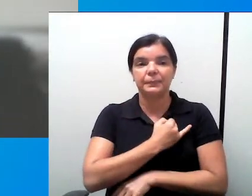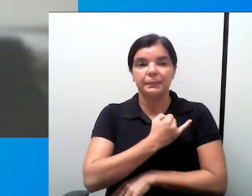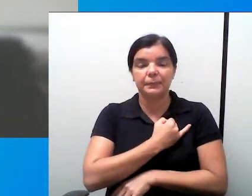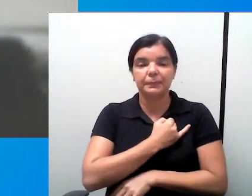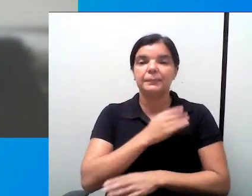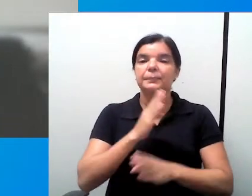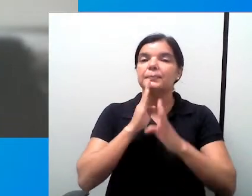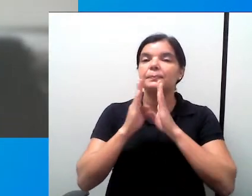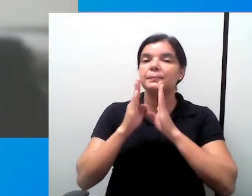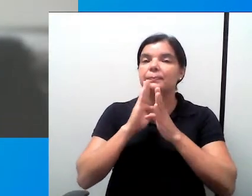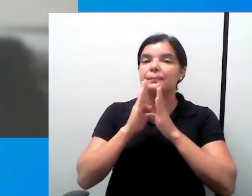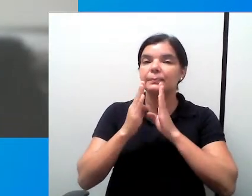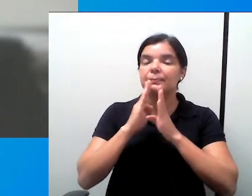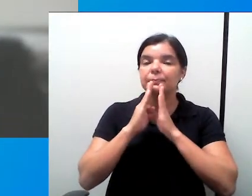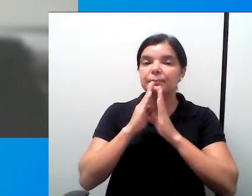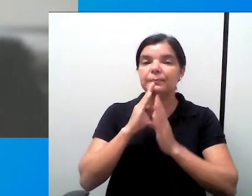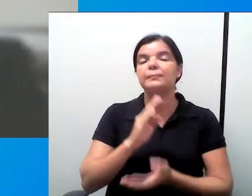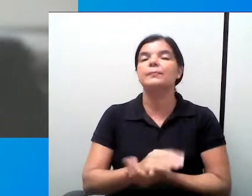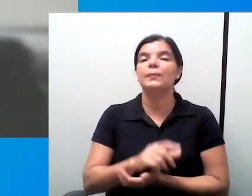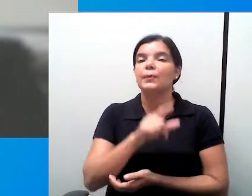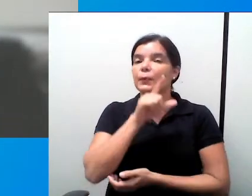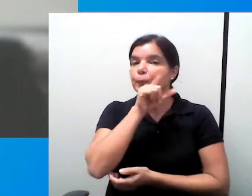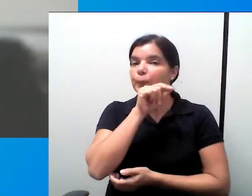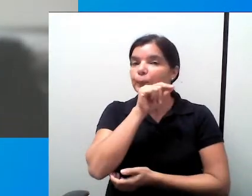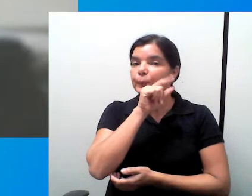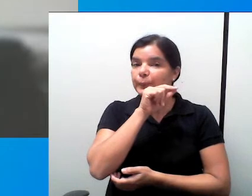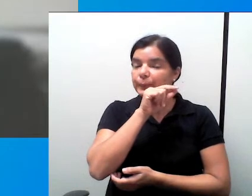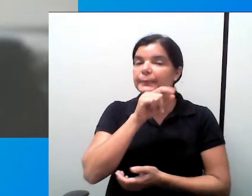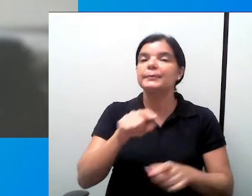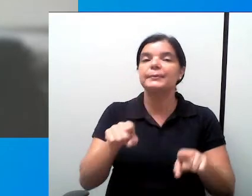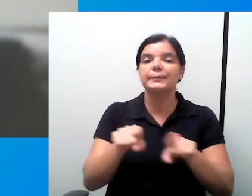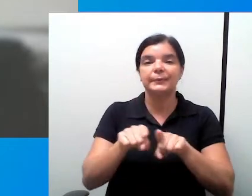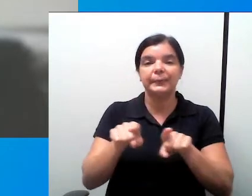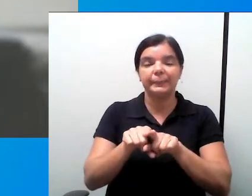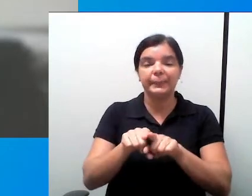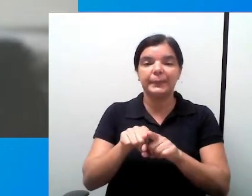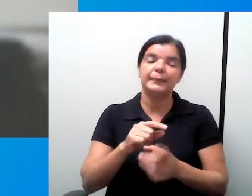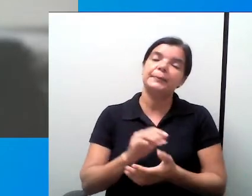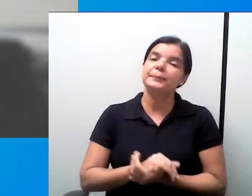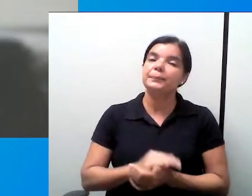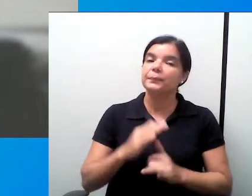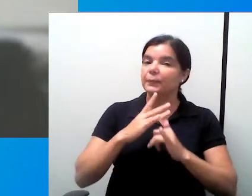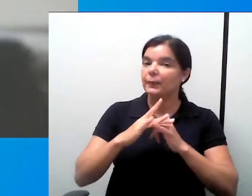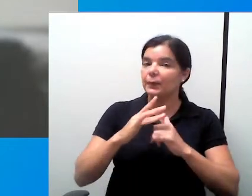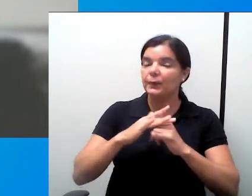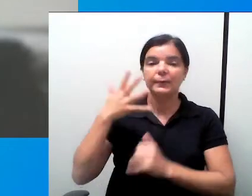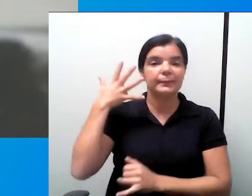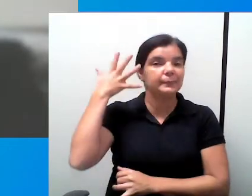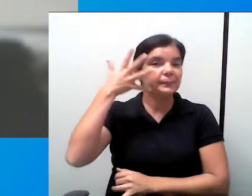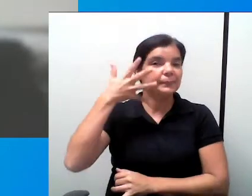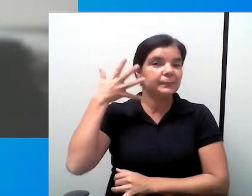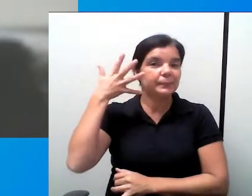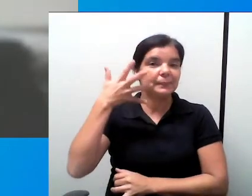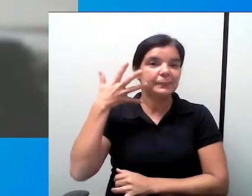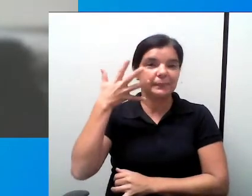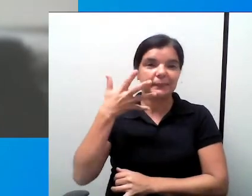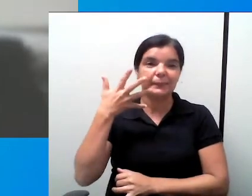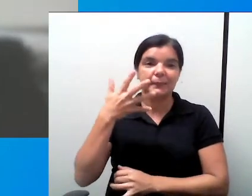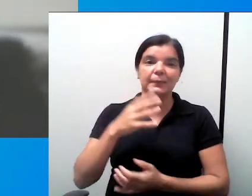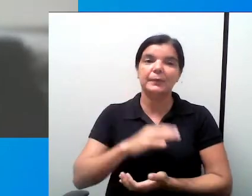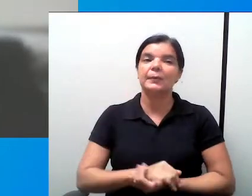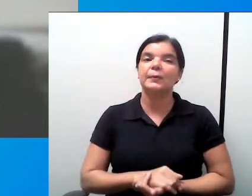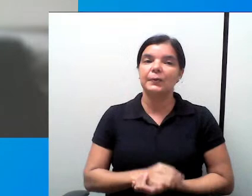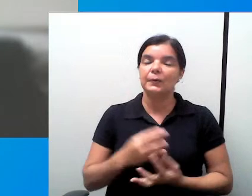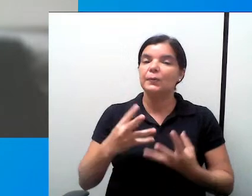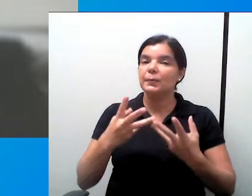Facebook, no Twitter, no Instagram e no YouTube, essa palestra, né, esse evento inteiro, todas as palestras